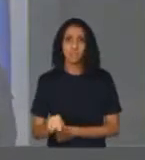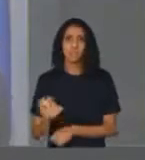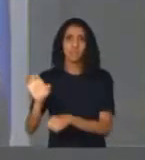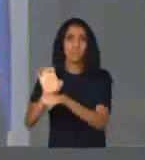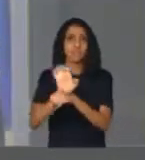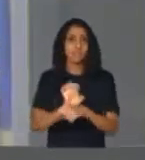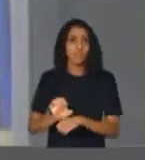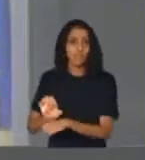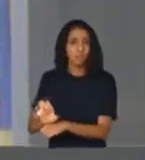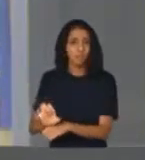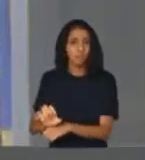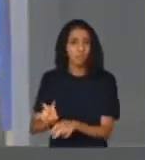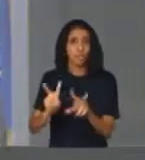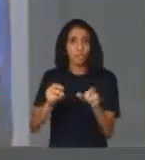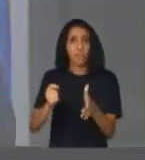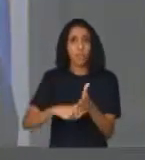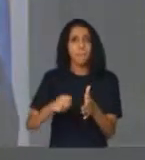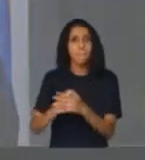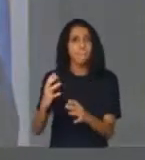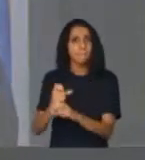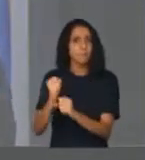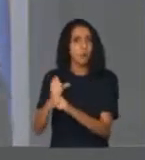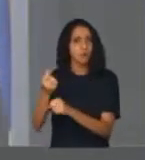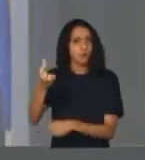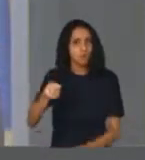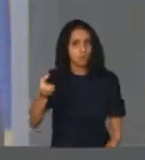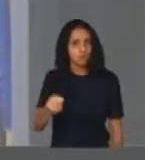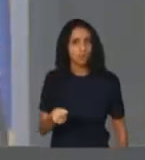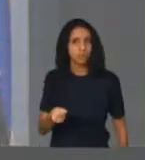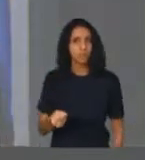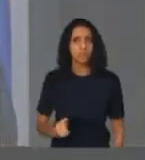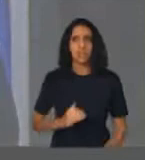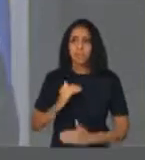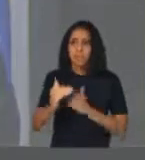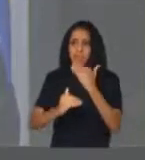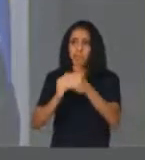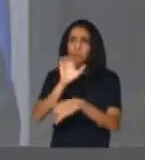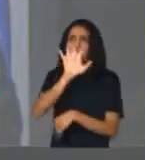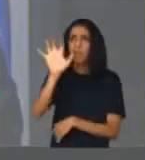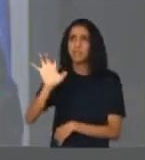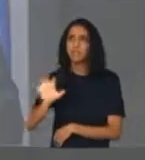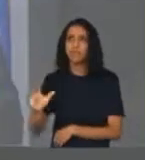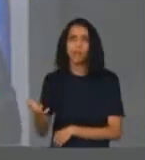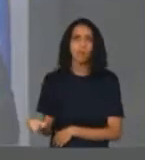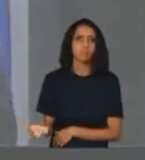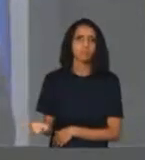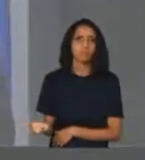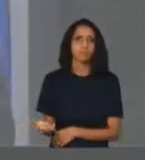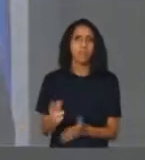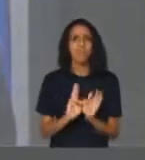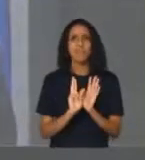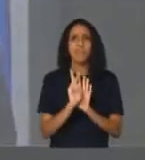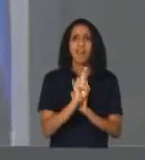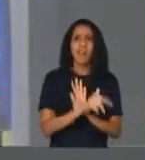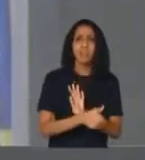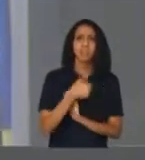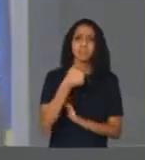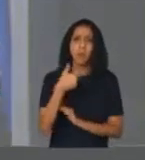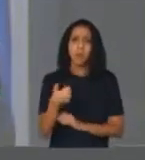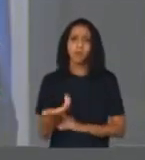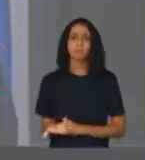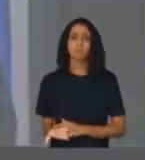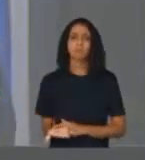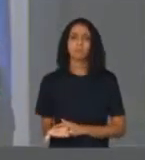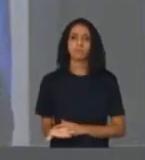estados em arrecadação tributária, em desenvolvimento regional, entre outras vantagens, e